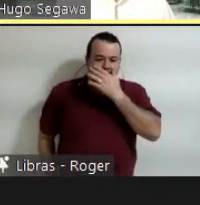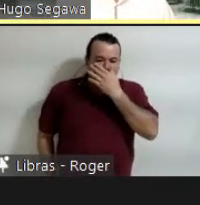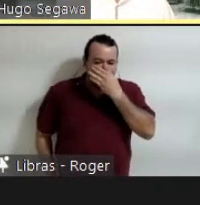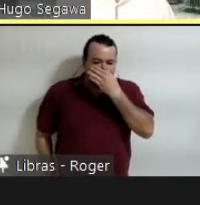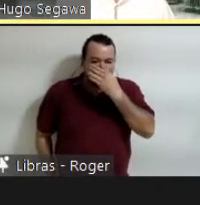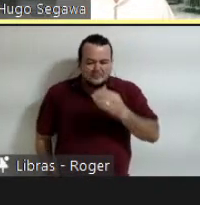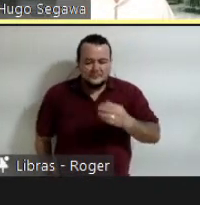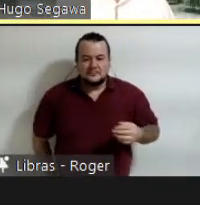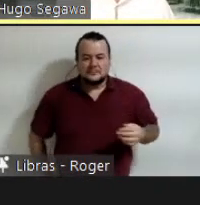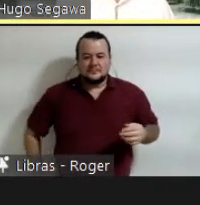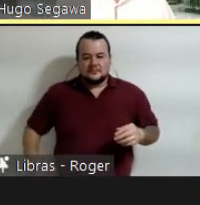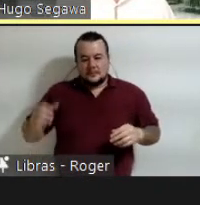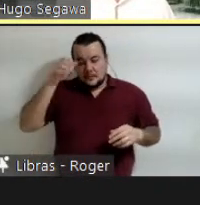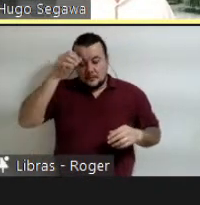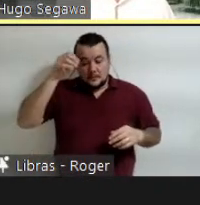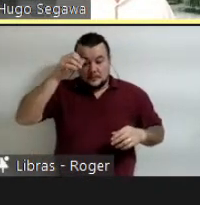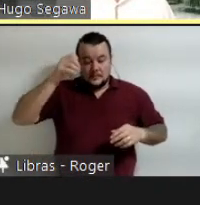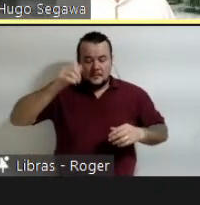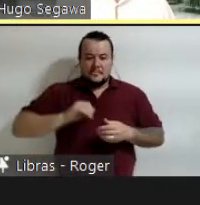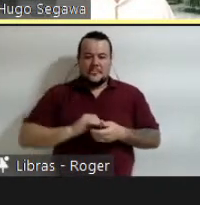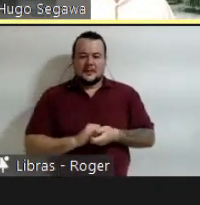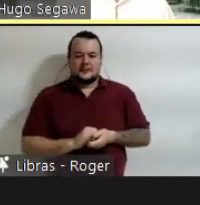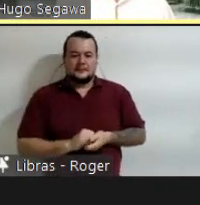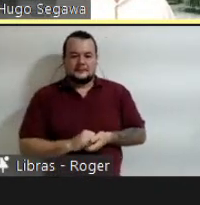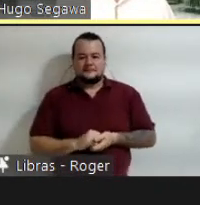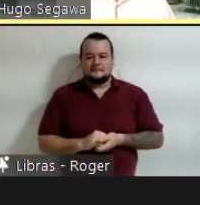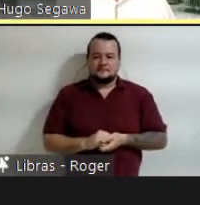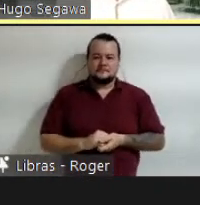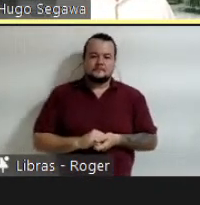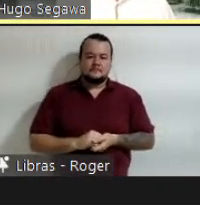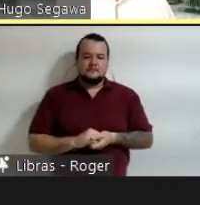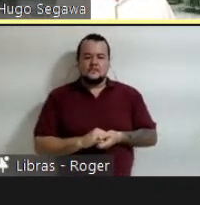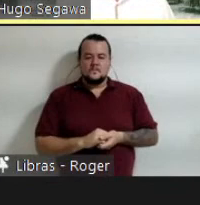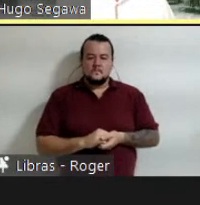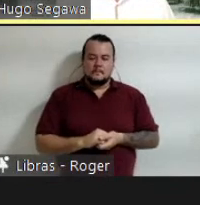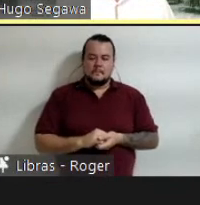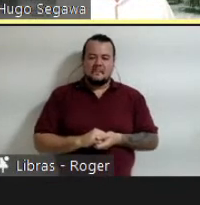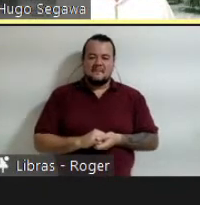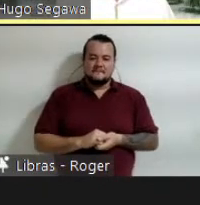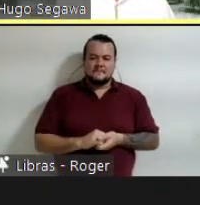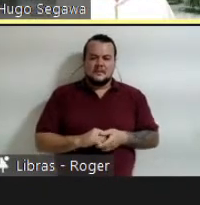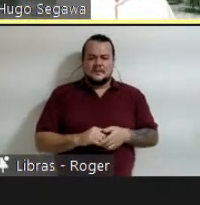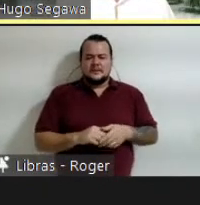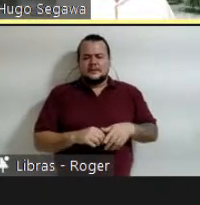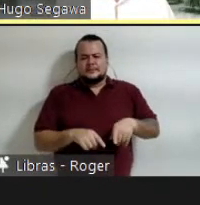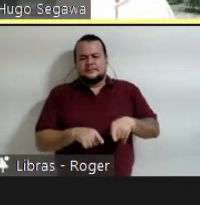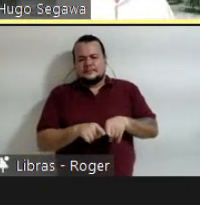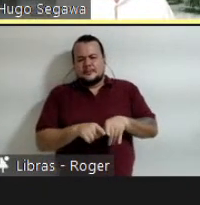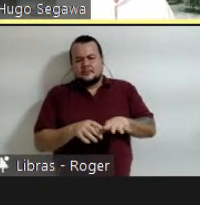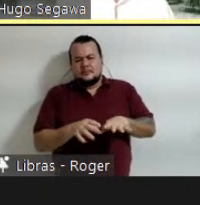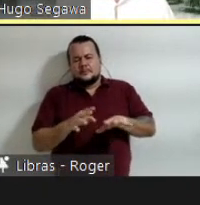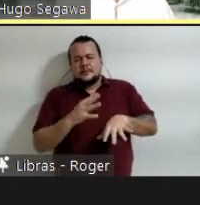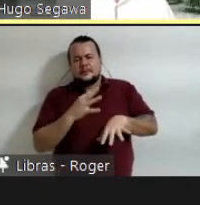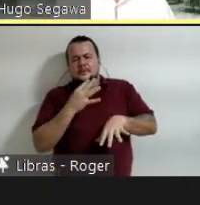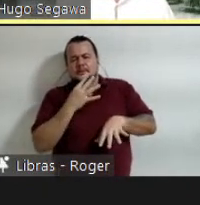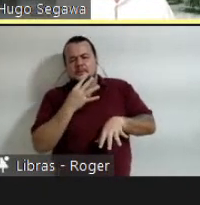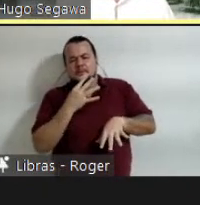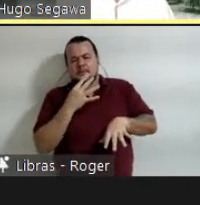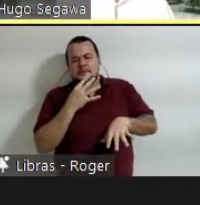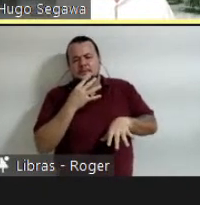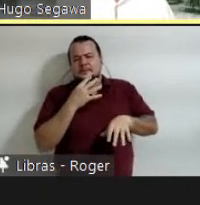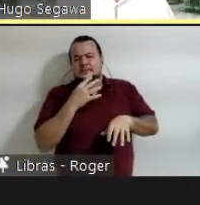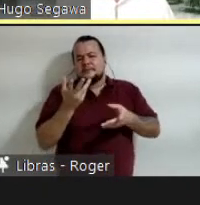dessa solução estrutural, né, no Ibirapuera, né, e que vai conhecer as suas repercussões,